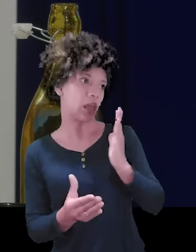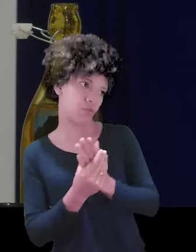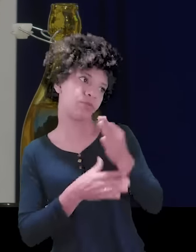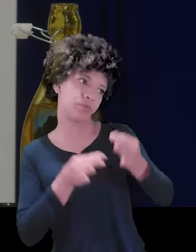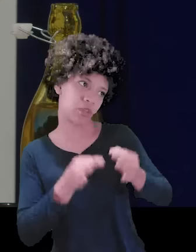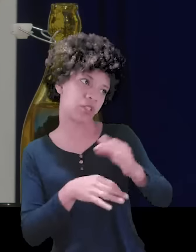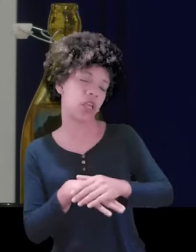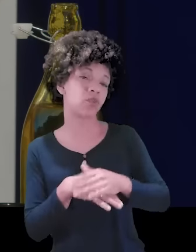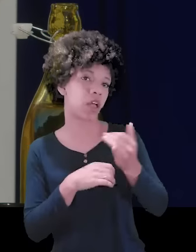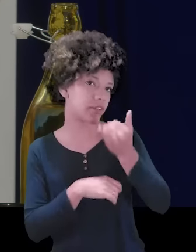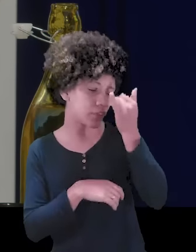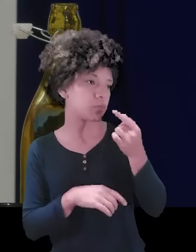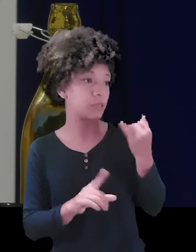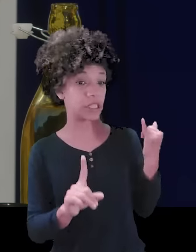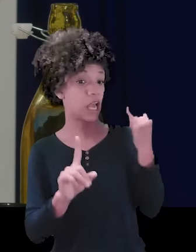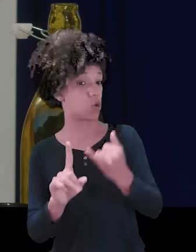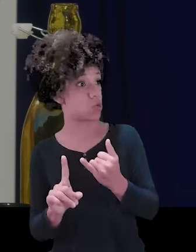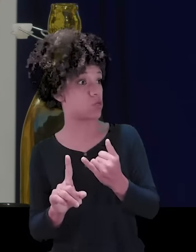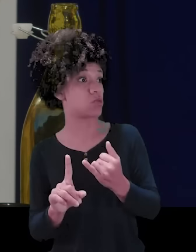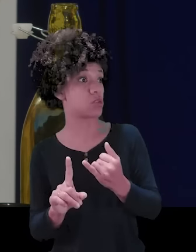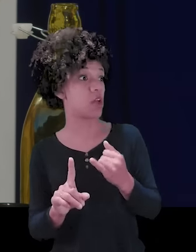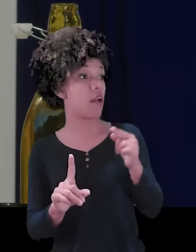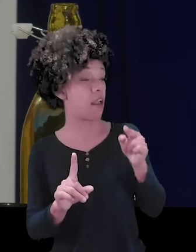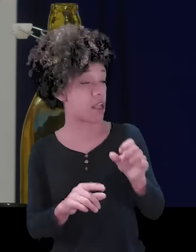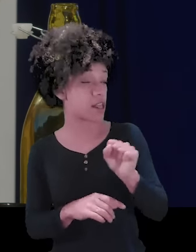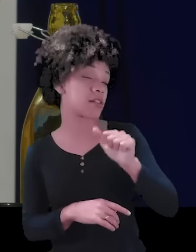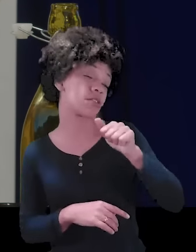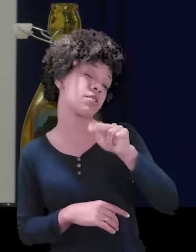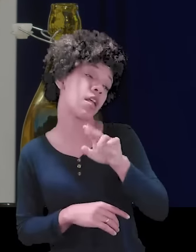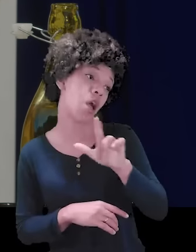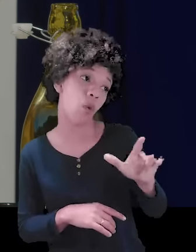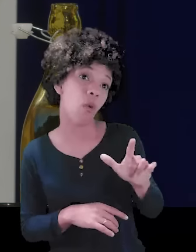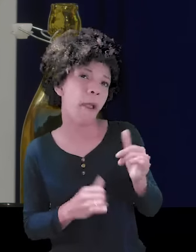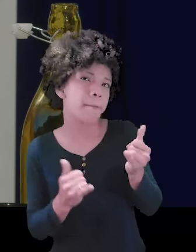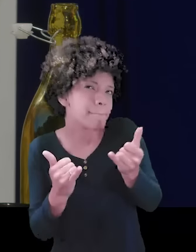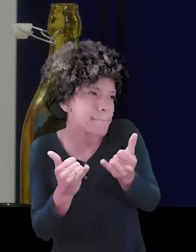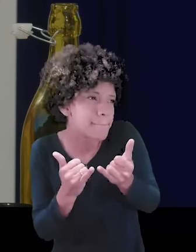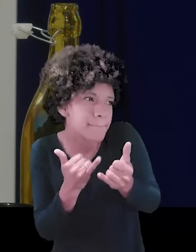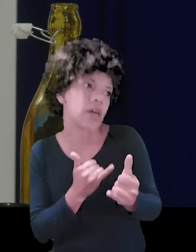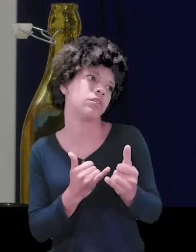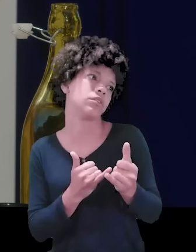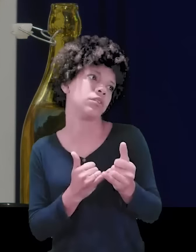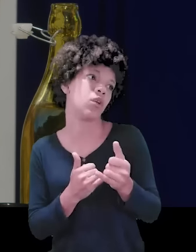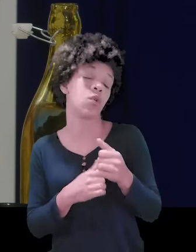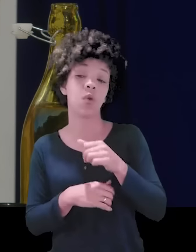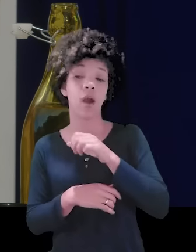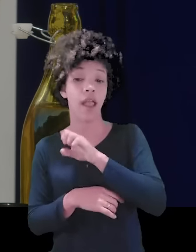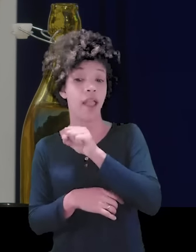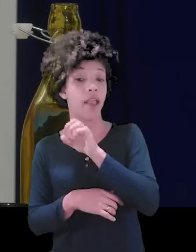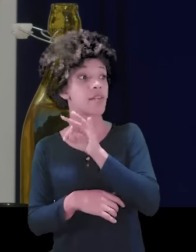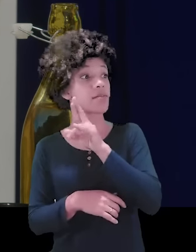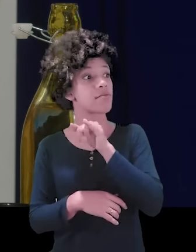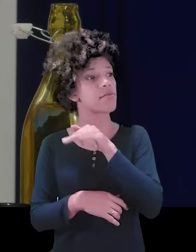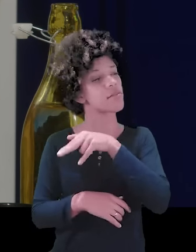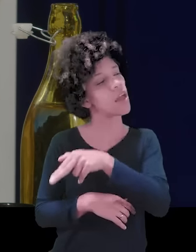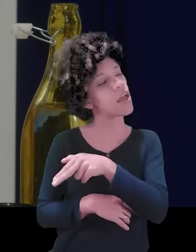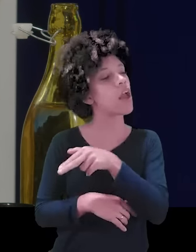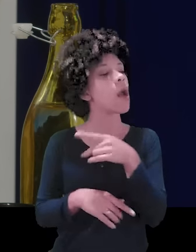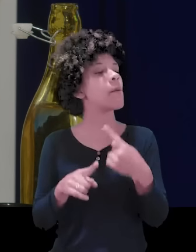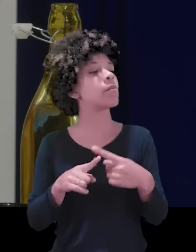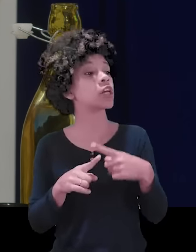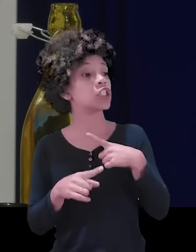processo ainda né são as vítimas que acusam justamente ele é muito parecido com a situação do Apps tem porque o FC